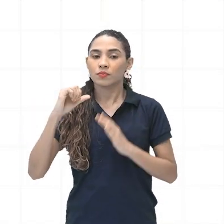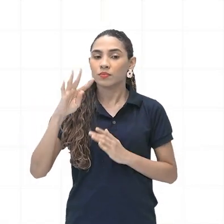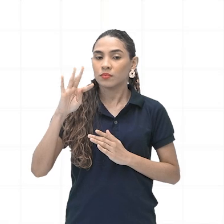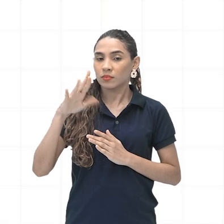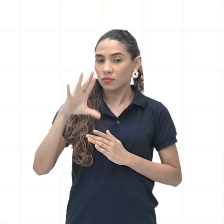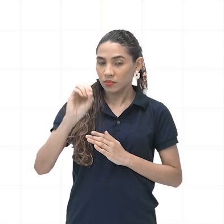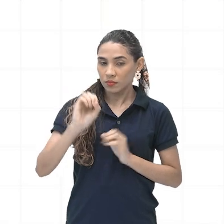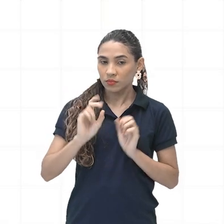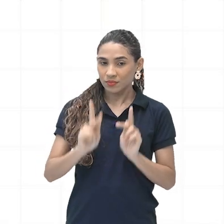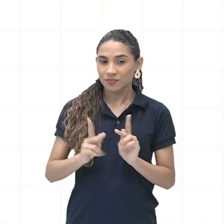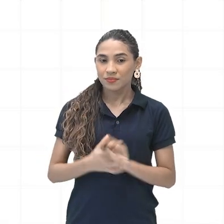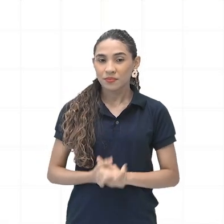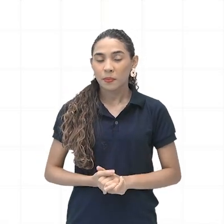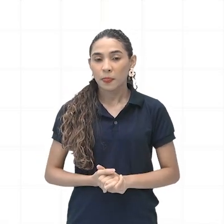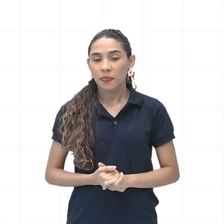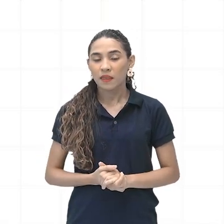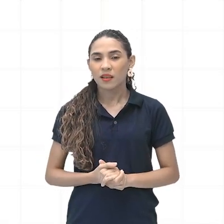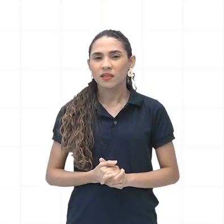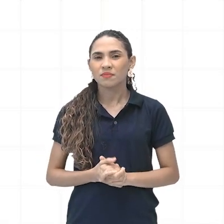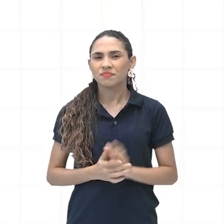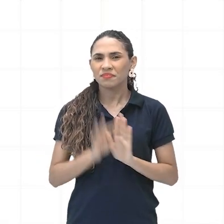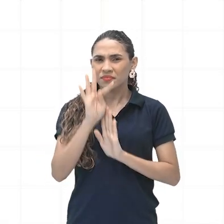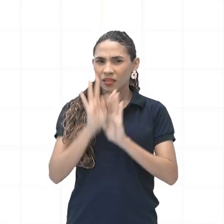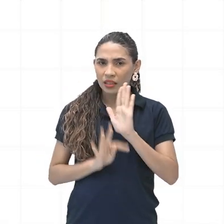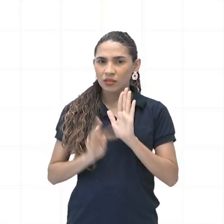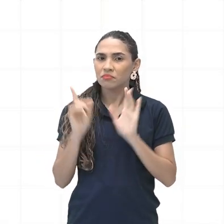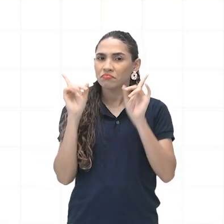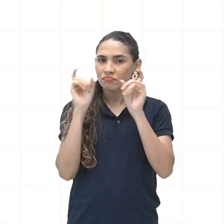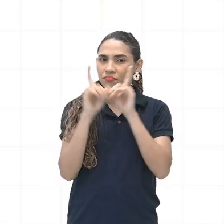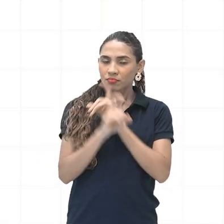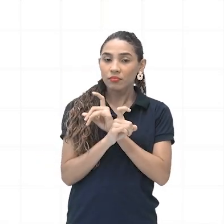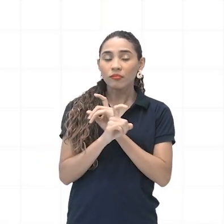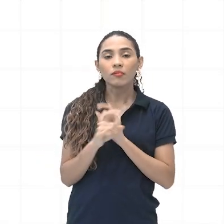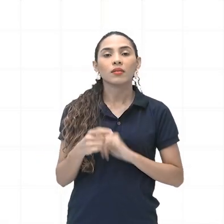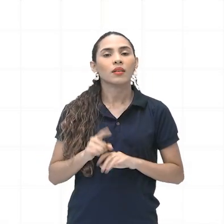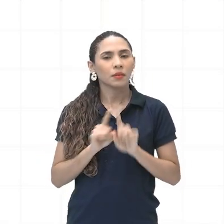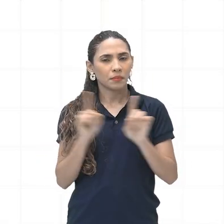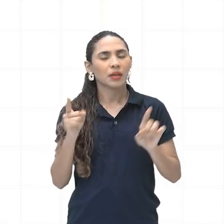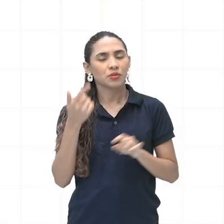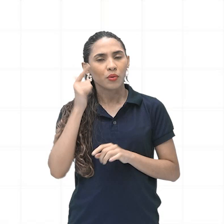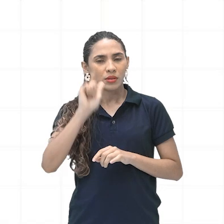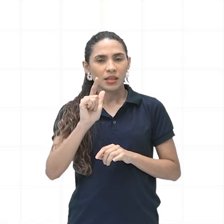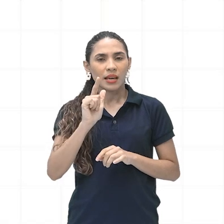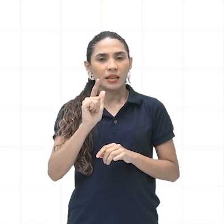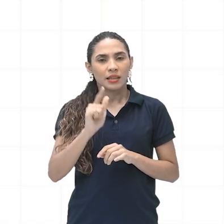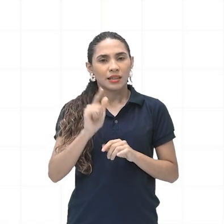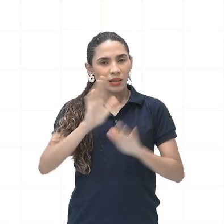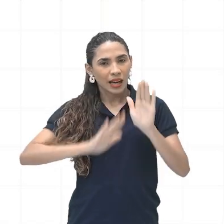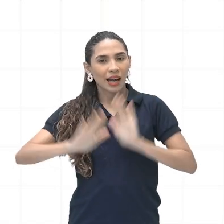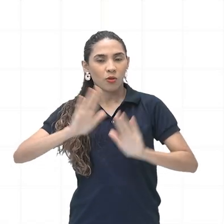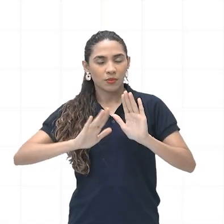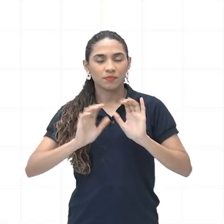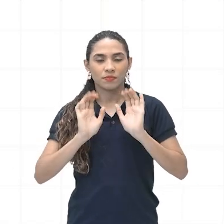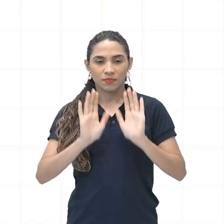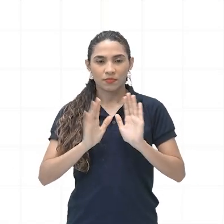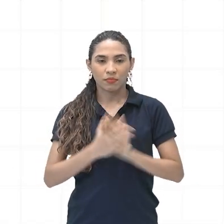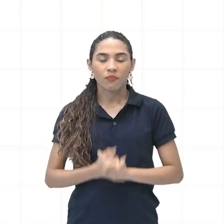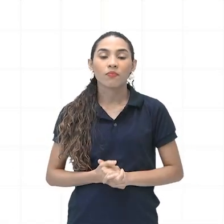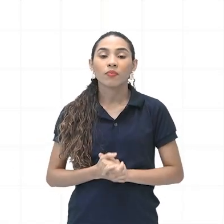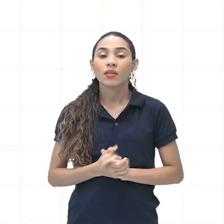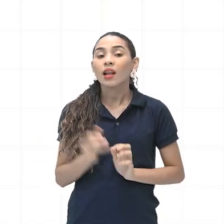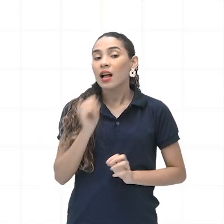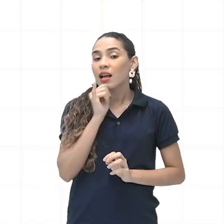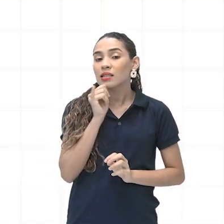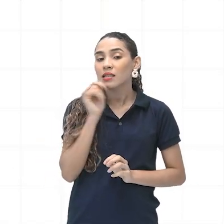cateto. Professor, é um texto muito grande, mas é fácil de compreender. Acompanhe comigo. Nós temos